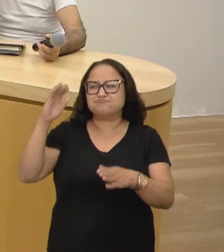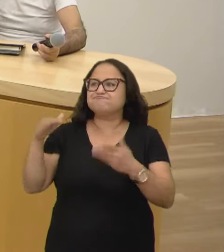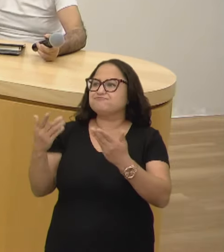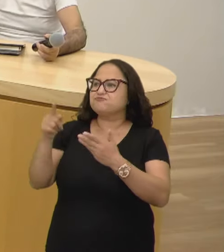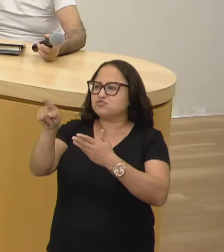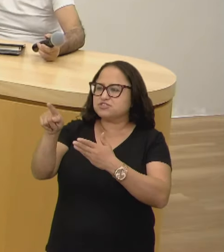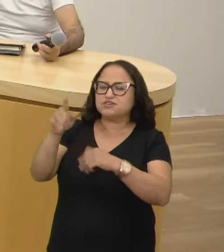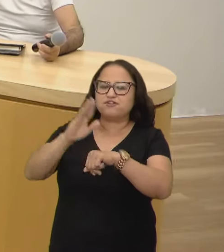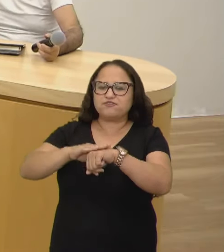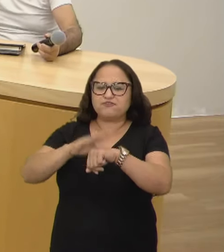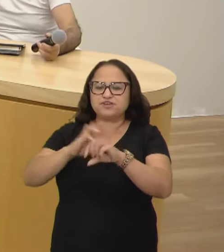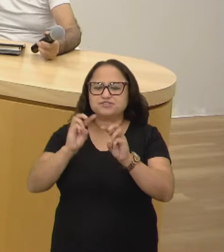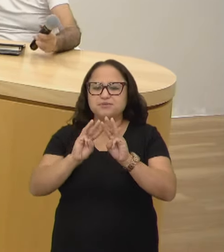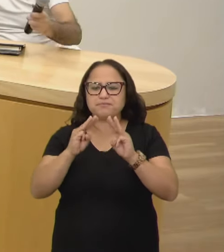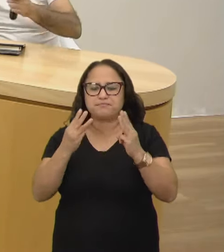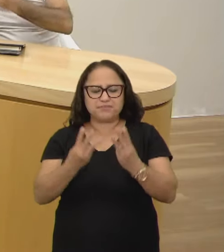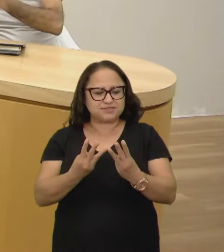maçã.